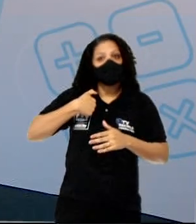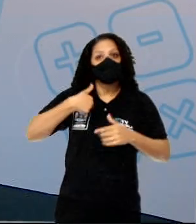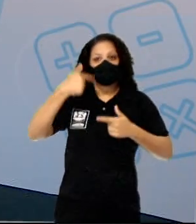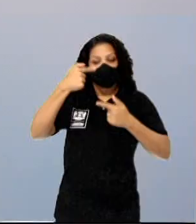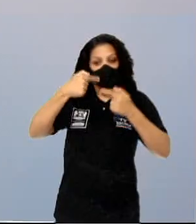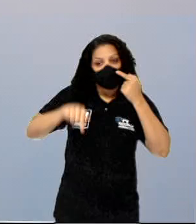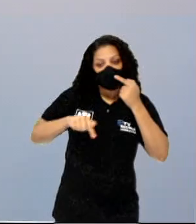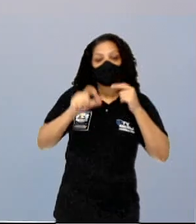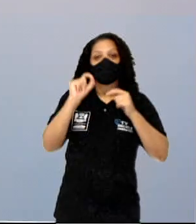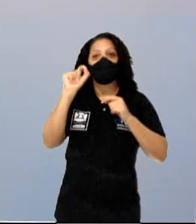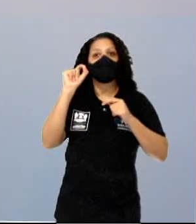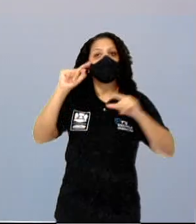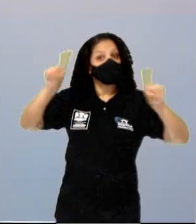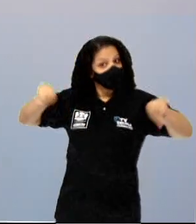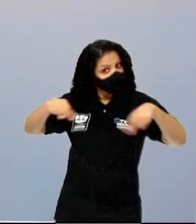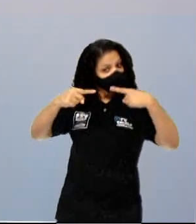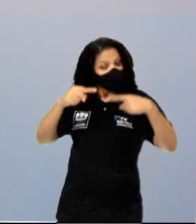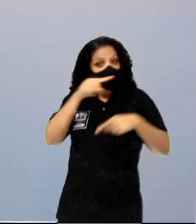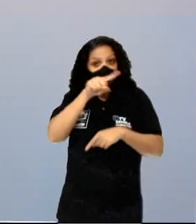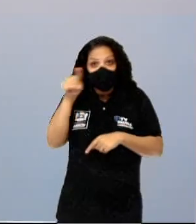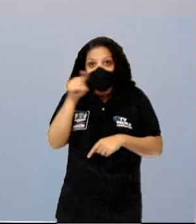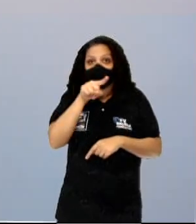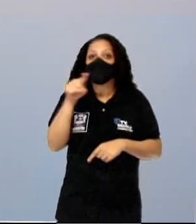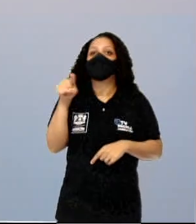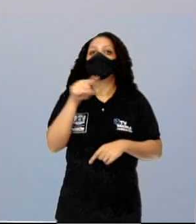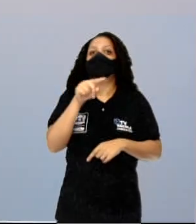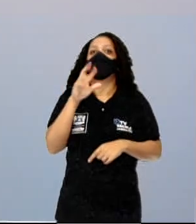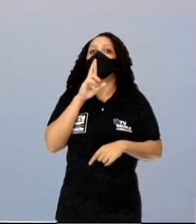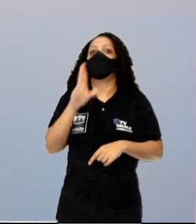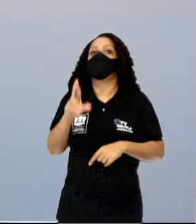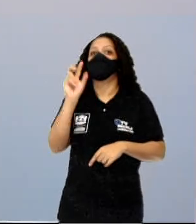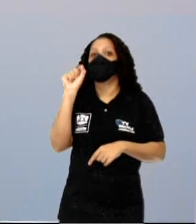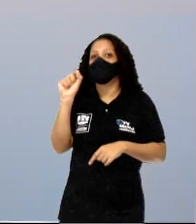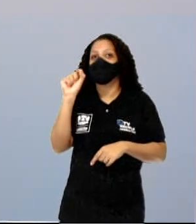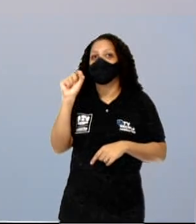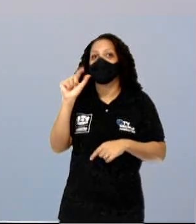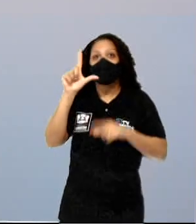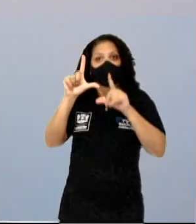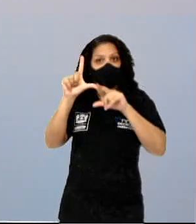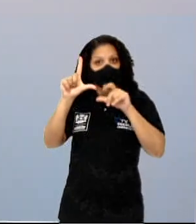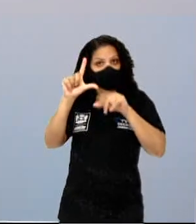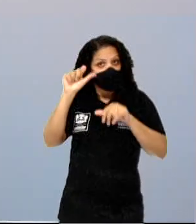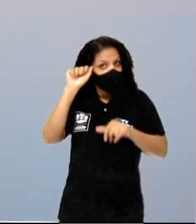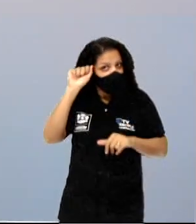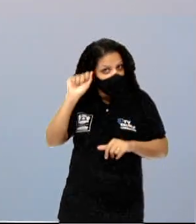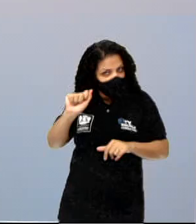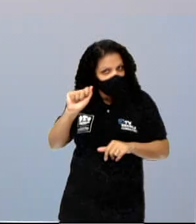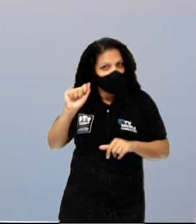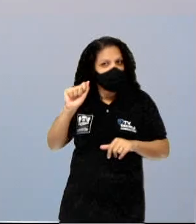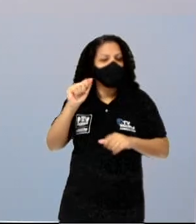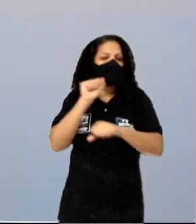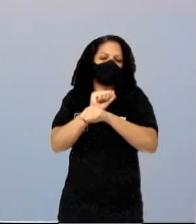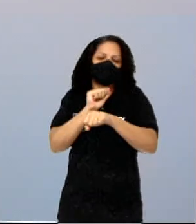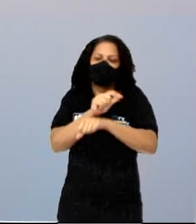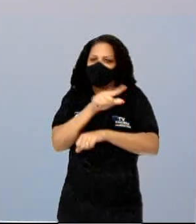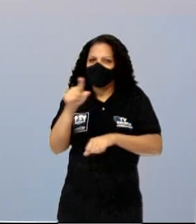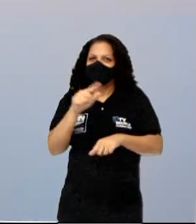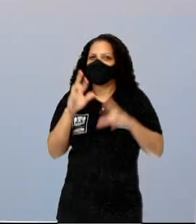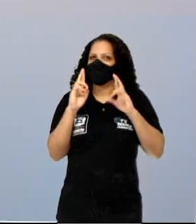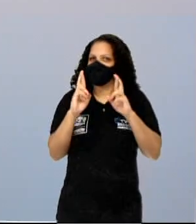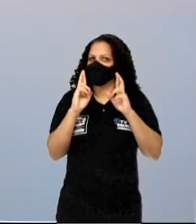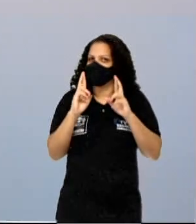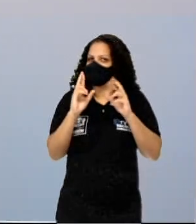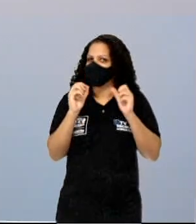não é isso? O gabarito daquele desafio é a letra A. Eu espero de coração que todo mundo tenha conseguido responder